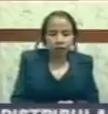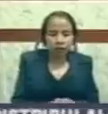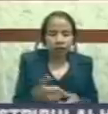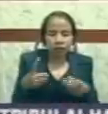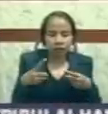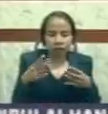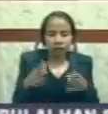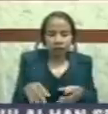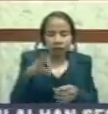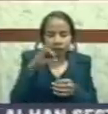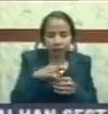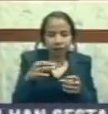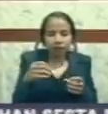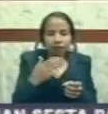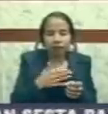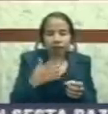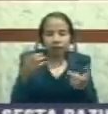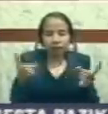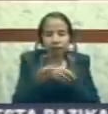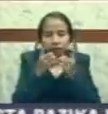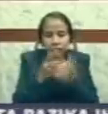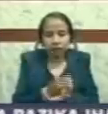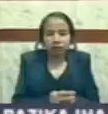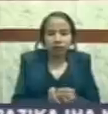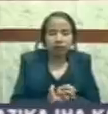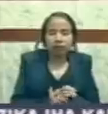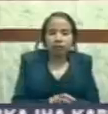Senhores deputados, vota a favor, contra, abstenção.